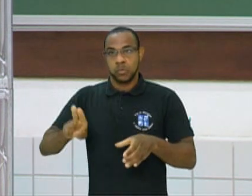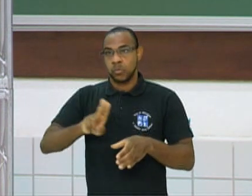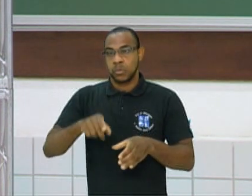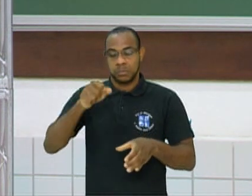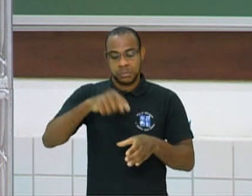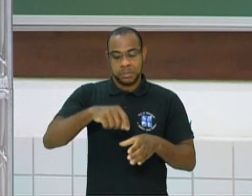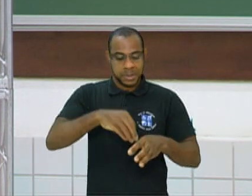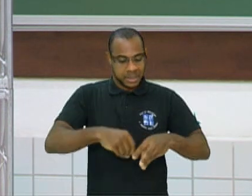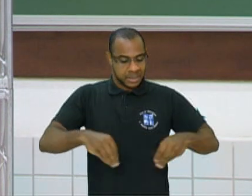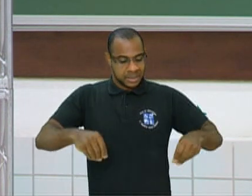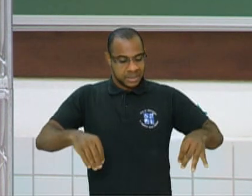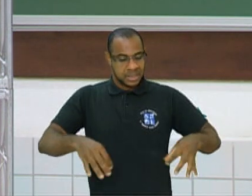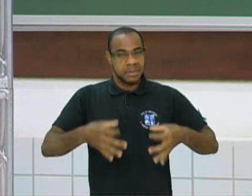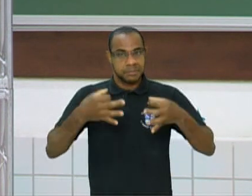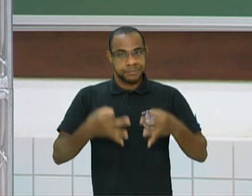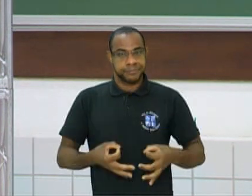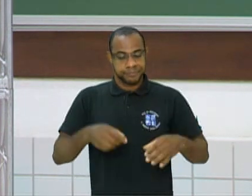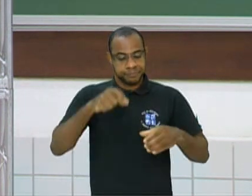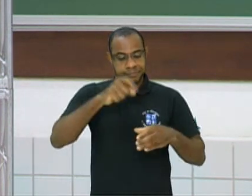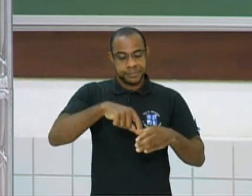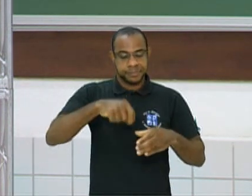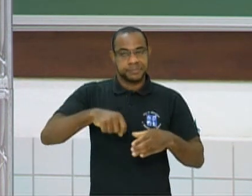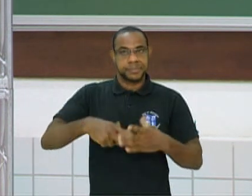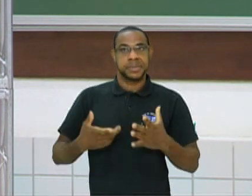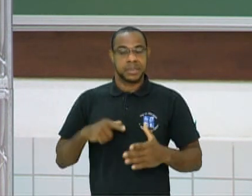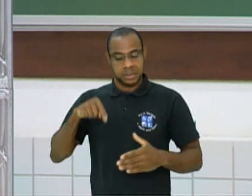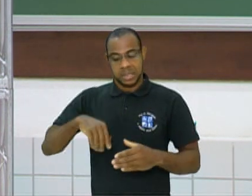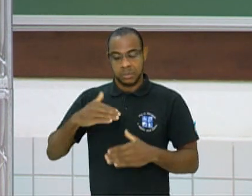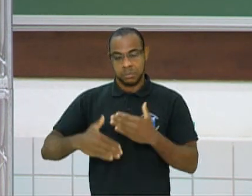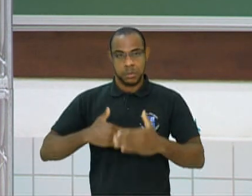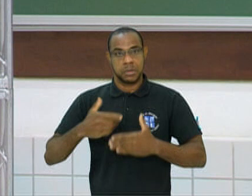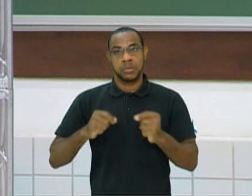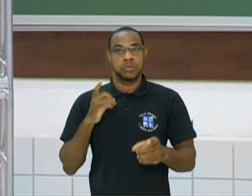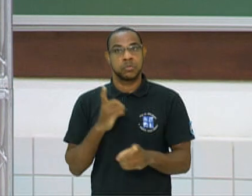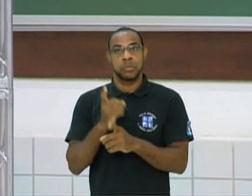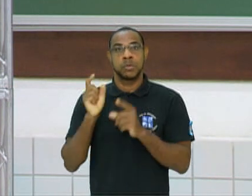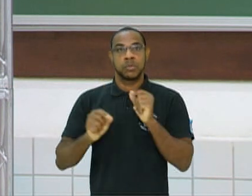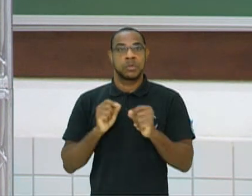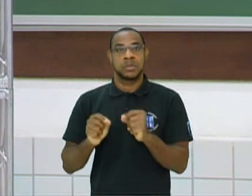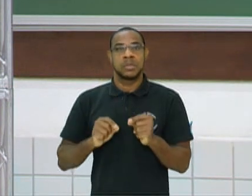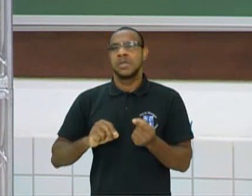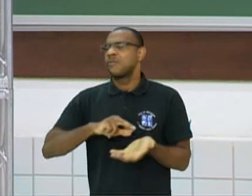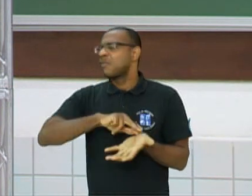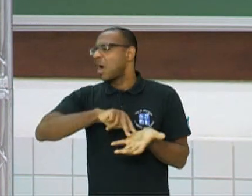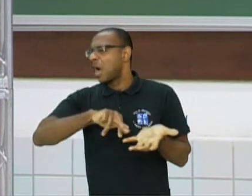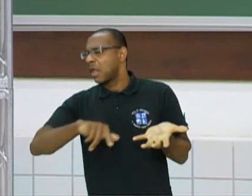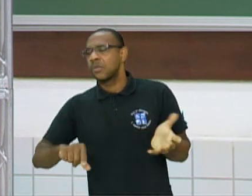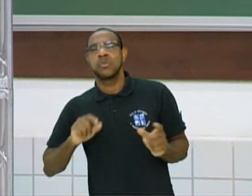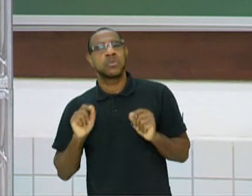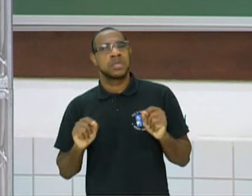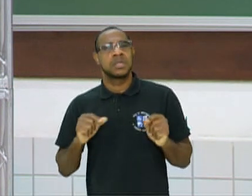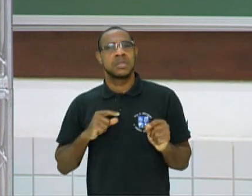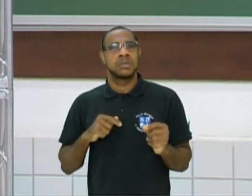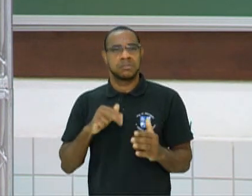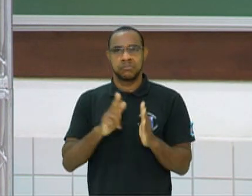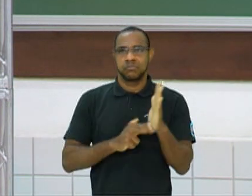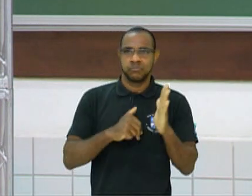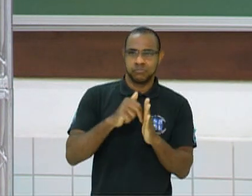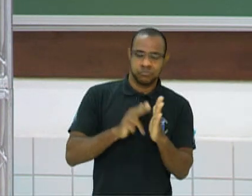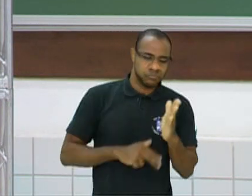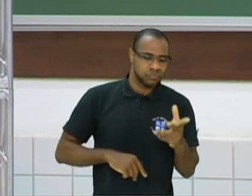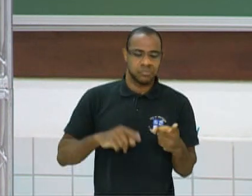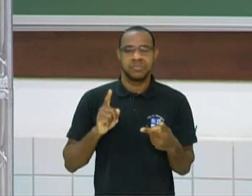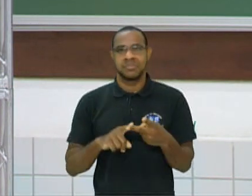a terra de forma rentável. E dentre esses processos, ele descobriu, entre muitos outros, tinturas a partir